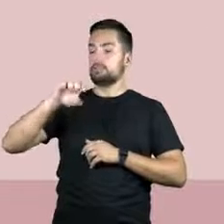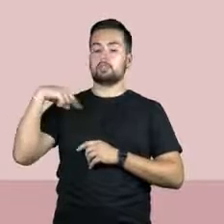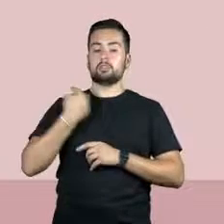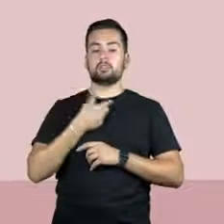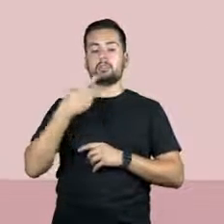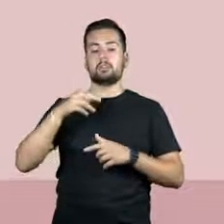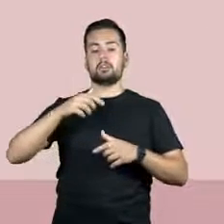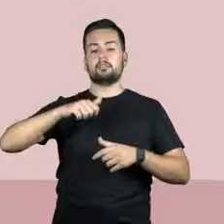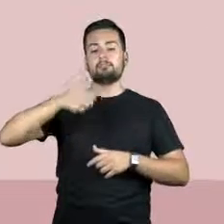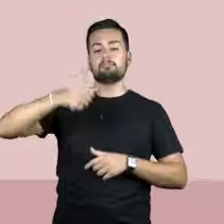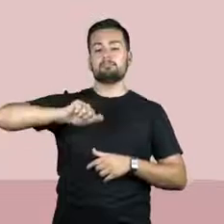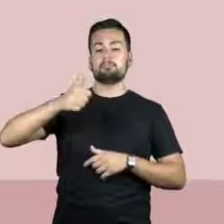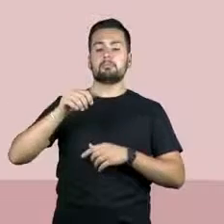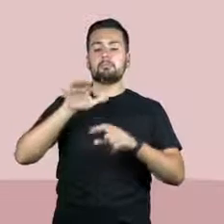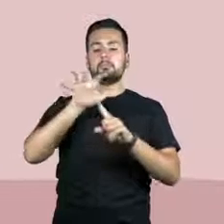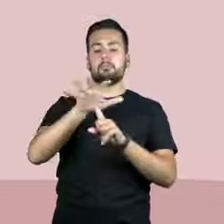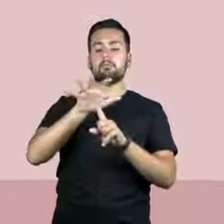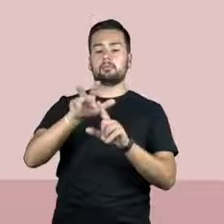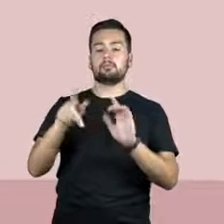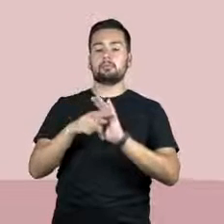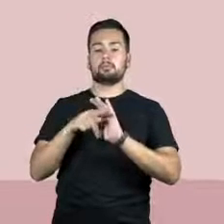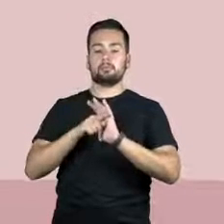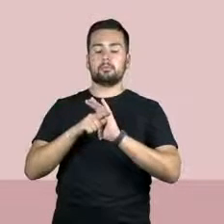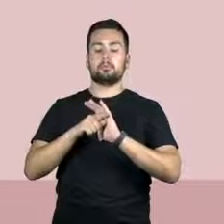dela a deslizar, somente por ação